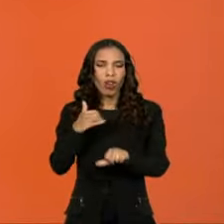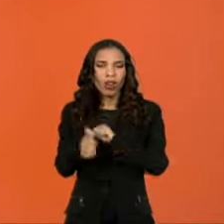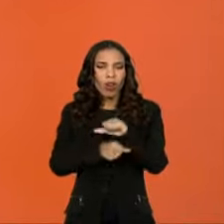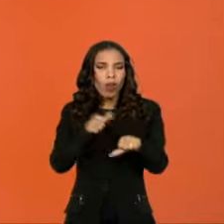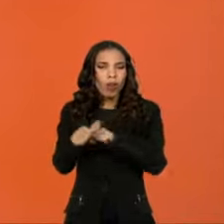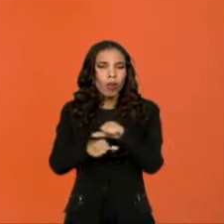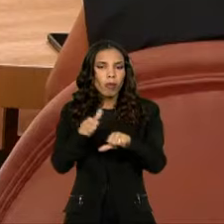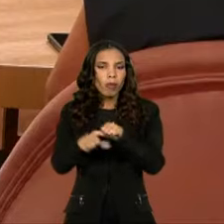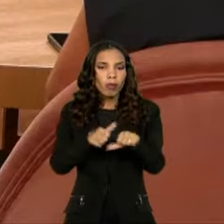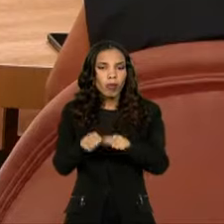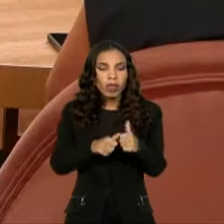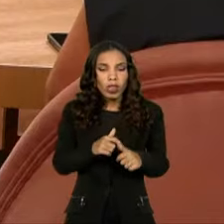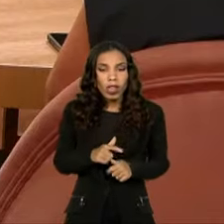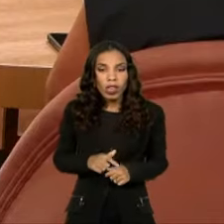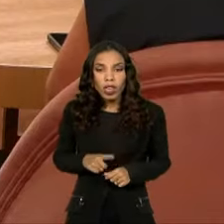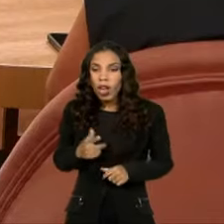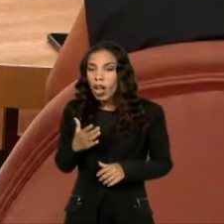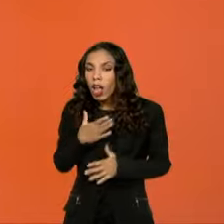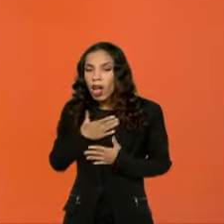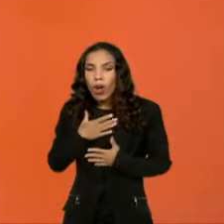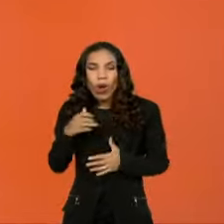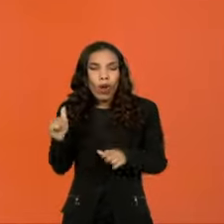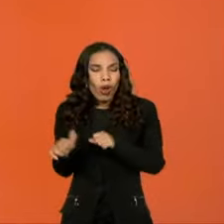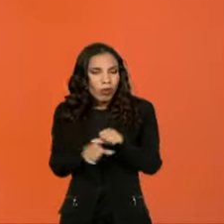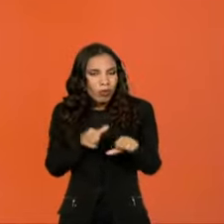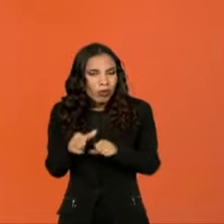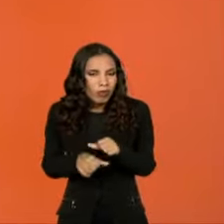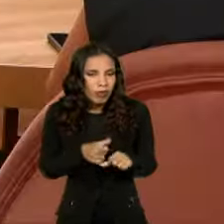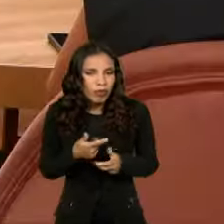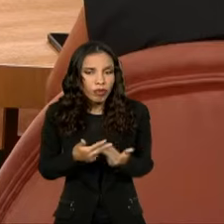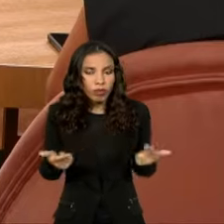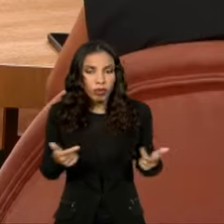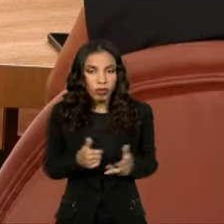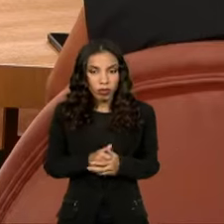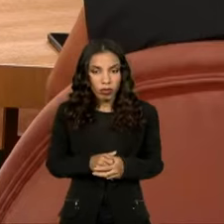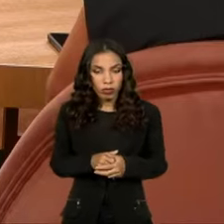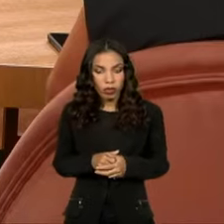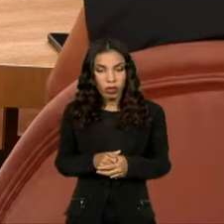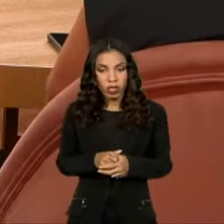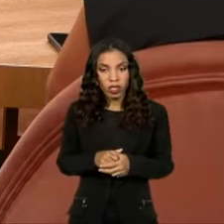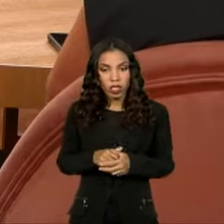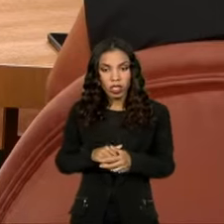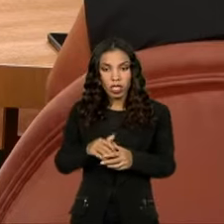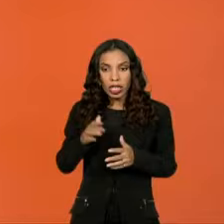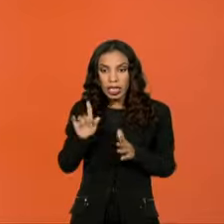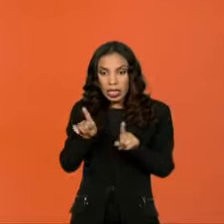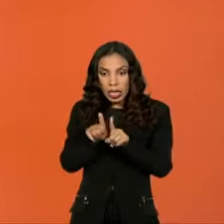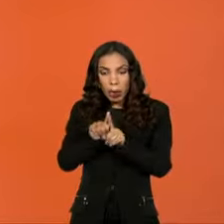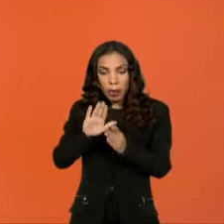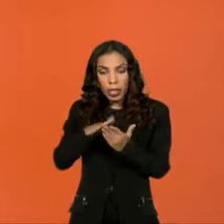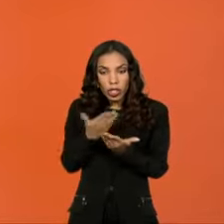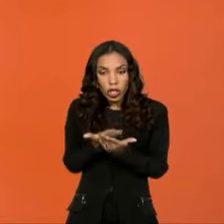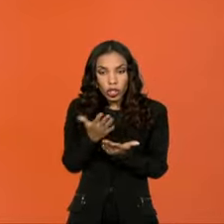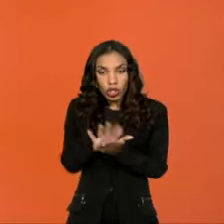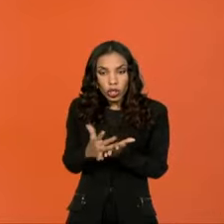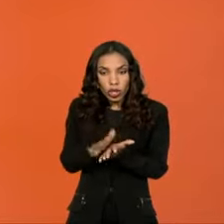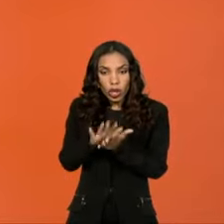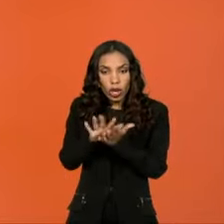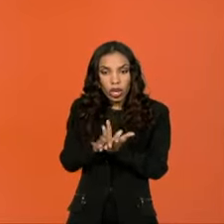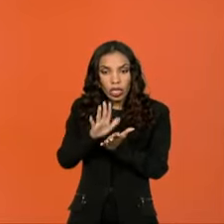mudança, exatamente, novas. Lógico. Não, é mudar, de mudança coisas, e tem a ver também com a... E não, mas sair numa escola, você não tem vontade? Você já saiu várias vezes.